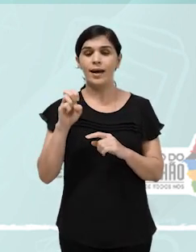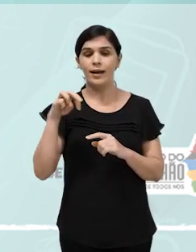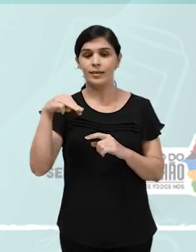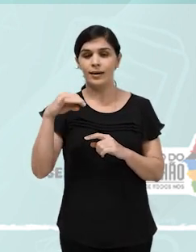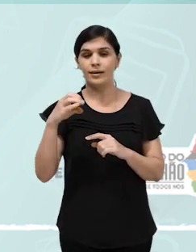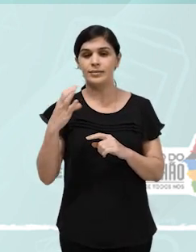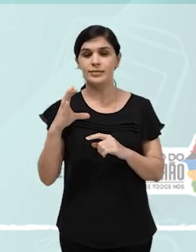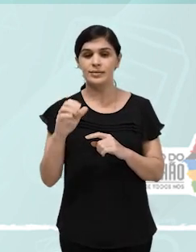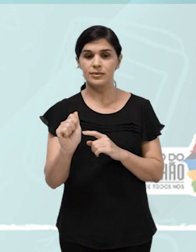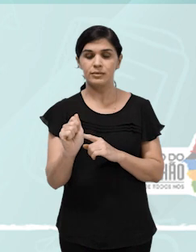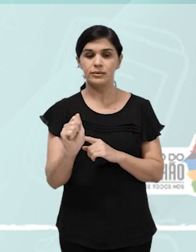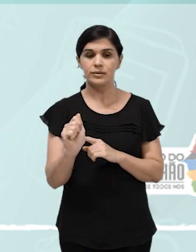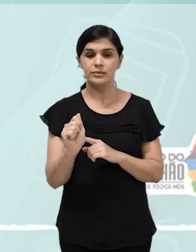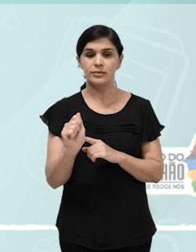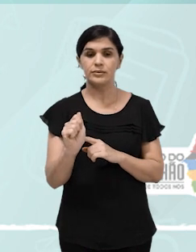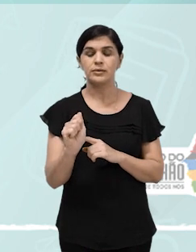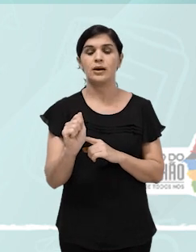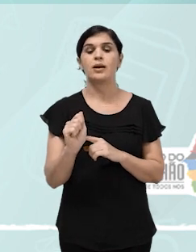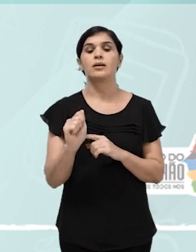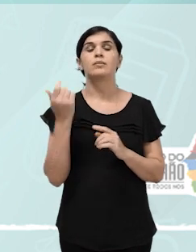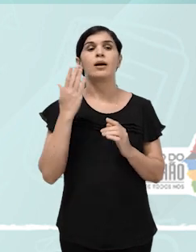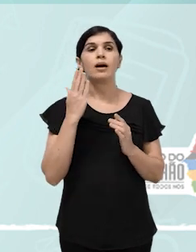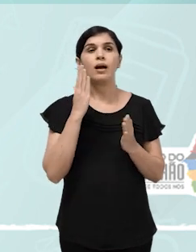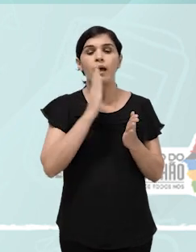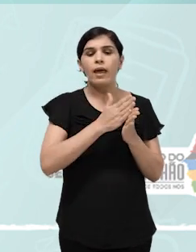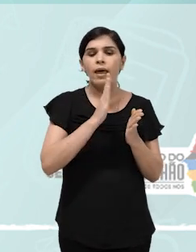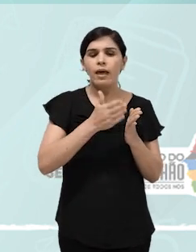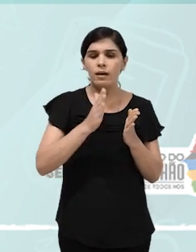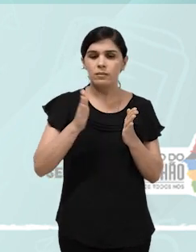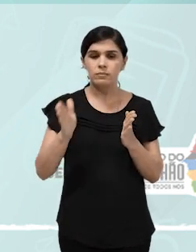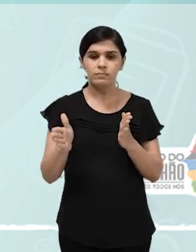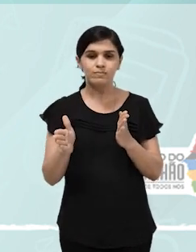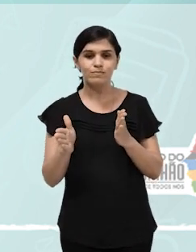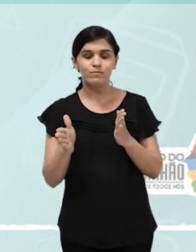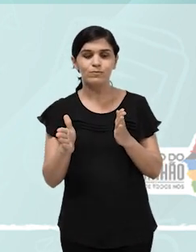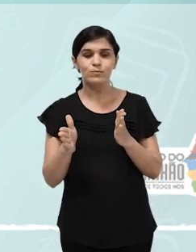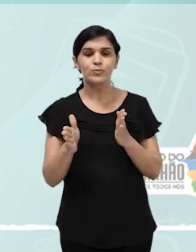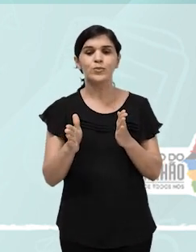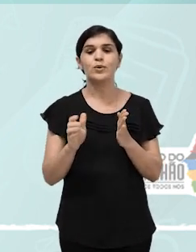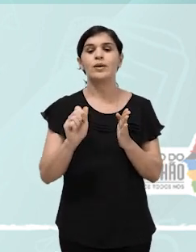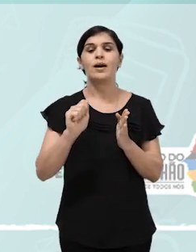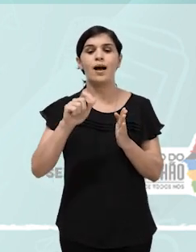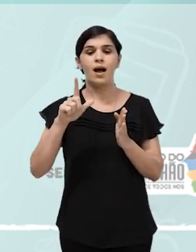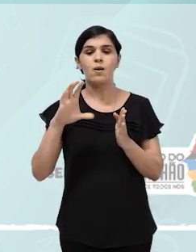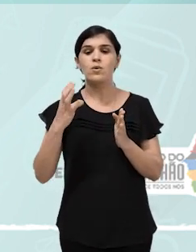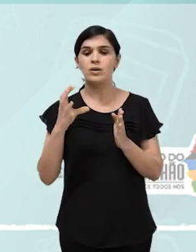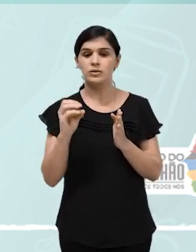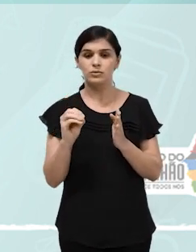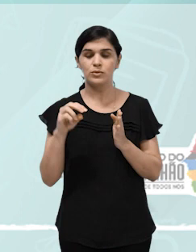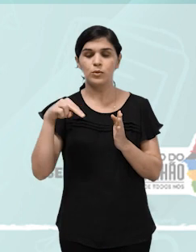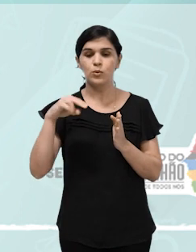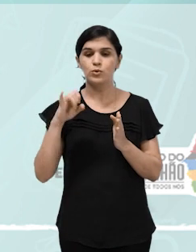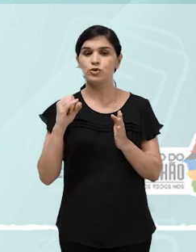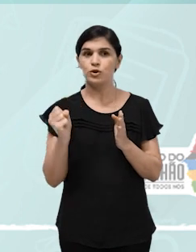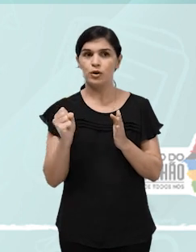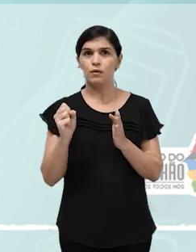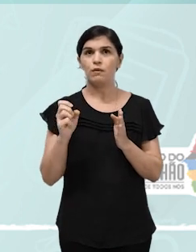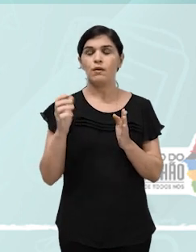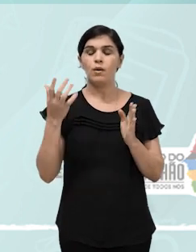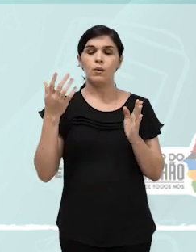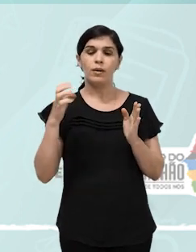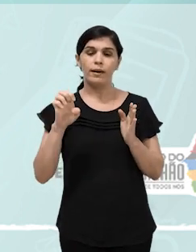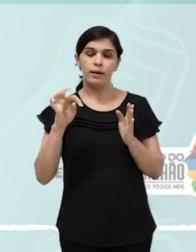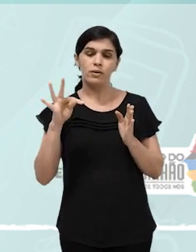bom? Talvez até você não lembre. Renascença, o que tem a ver aí? É o bairro? Não tem nada a ver com o bairro, tá? Letra C. Um dos temas